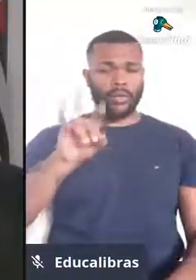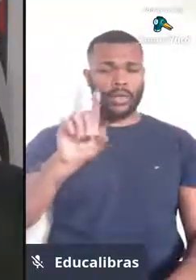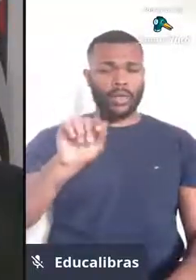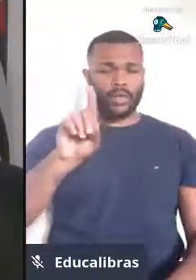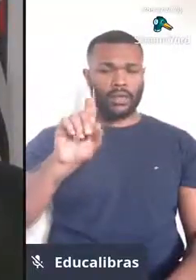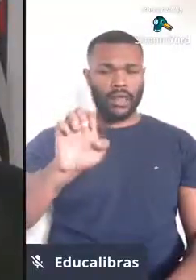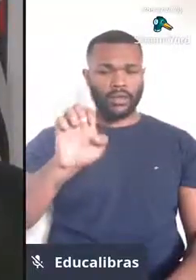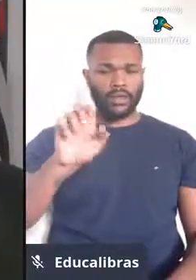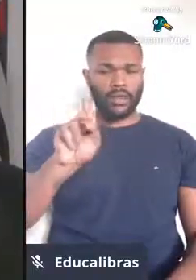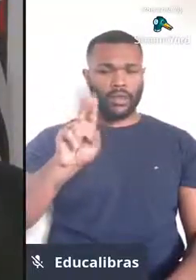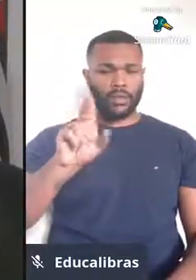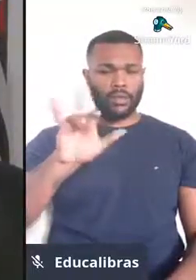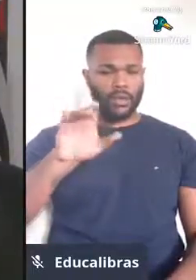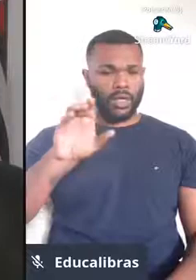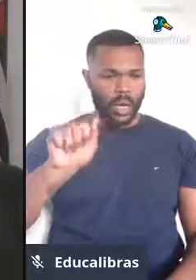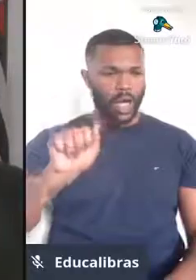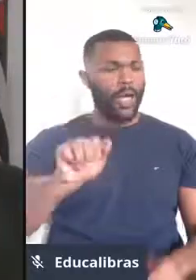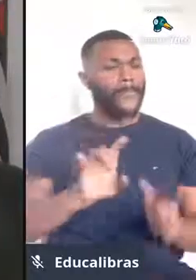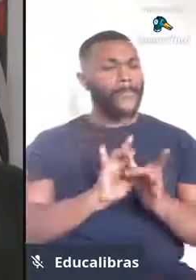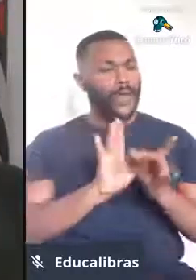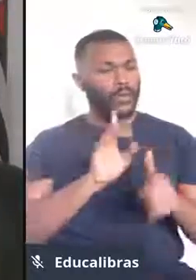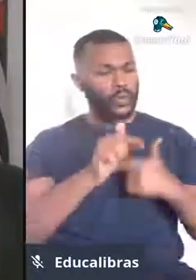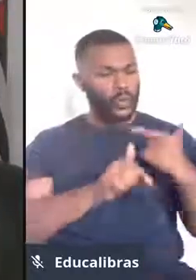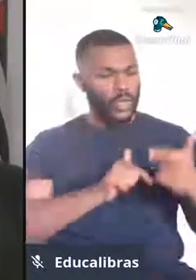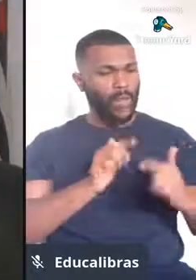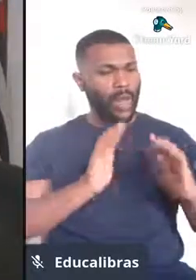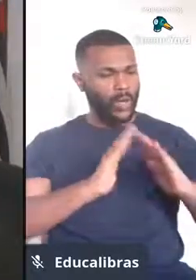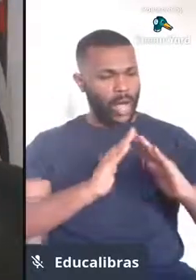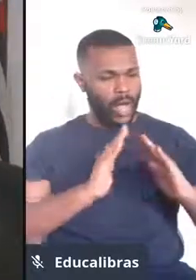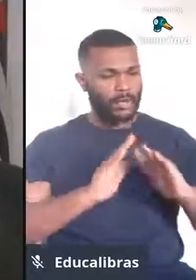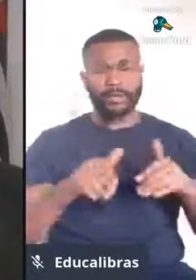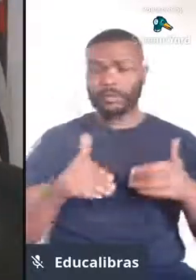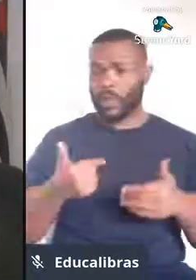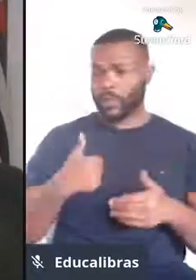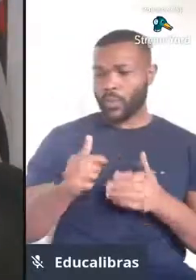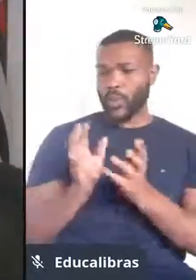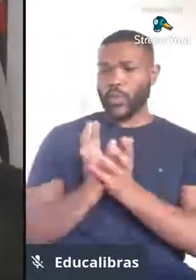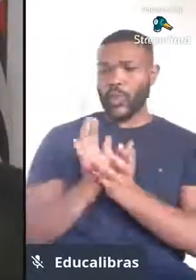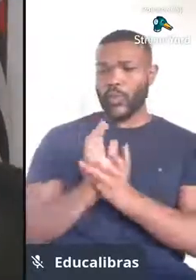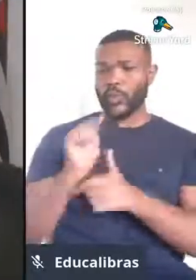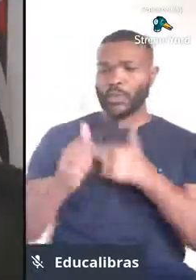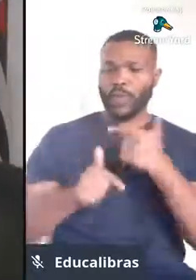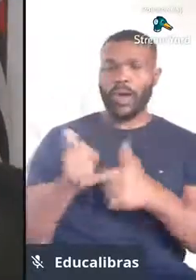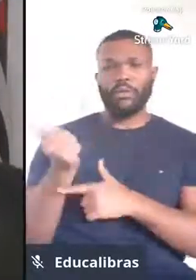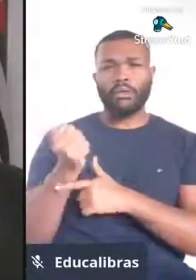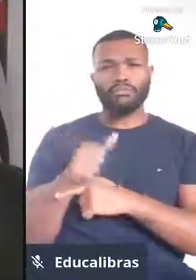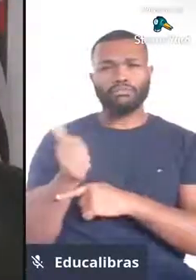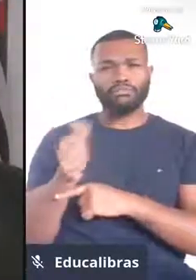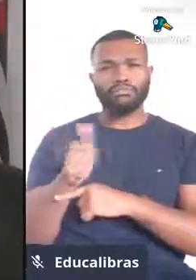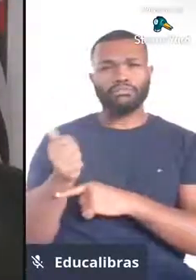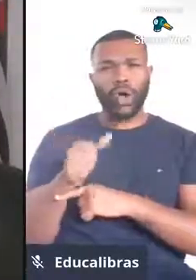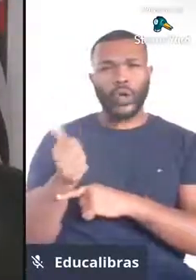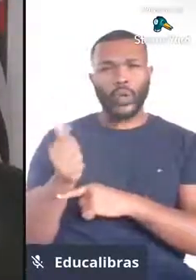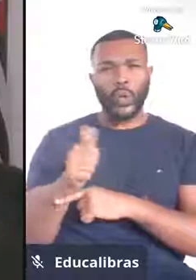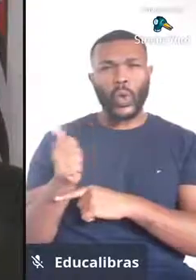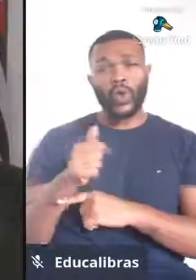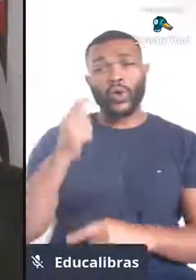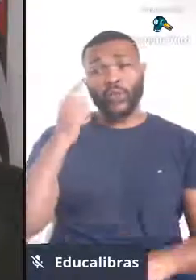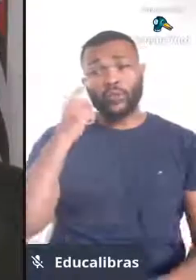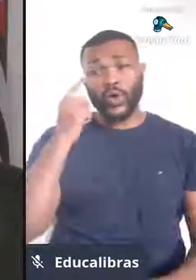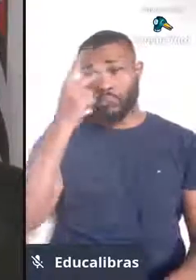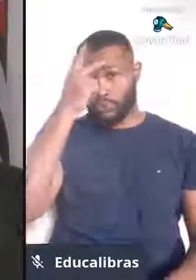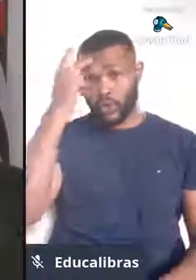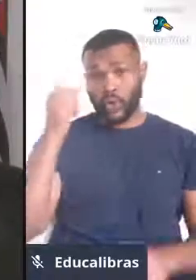home office, a gente fez uma avaliação aqui da minha equipe. Então, aqueles 4 núcleos, a gente fez uma avaliação daquelas pessoas que estavam trabalhando aqui,